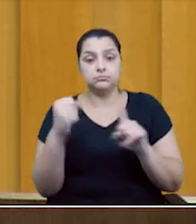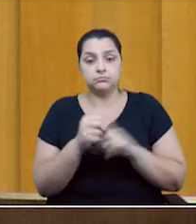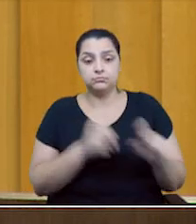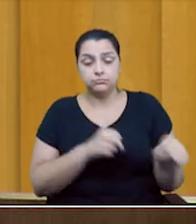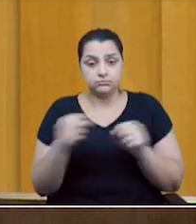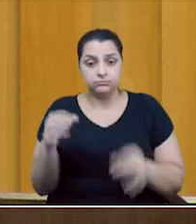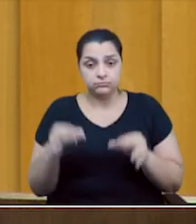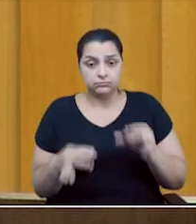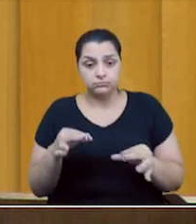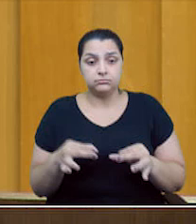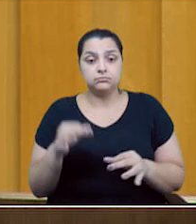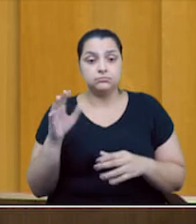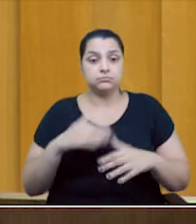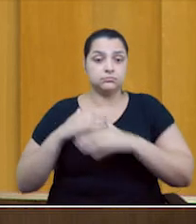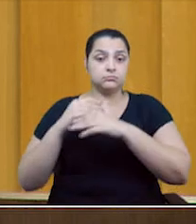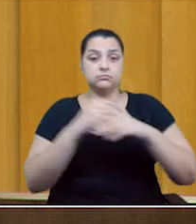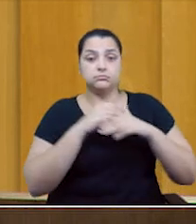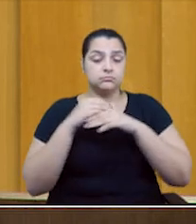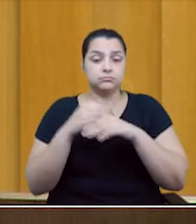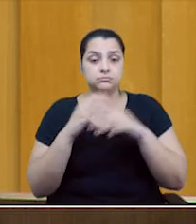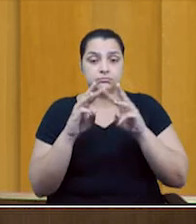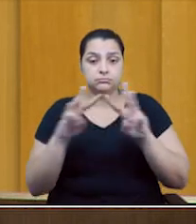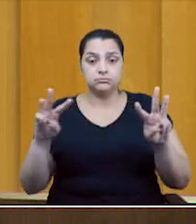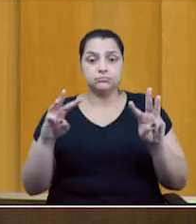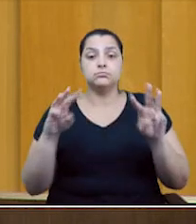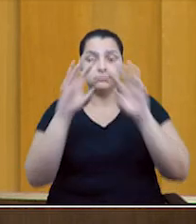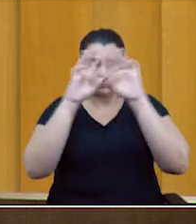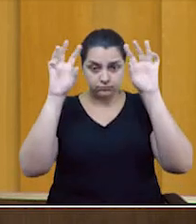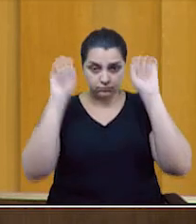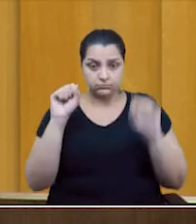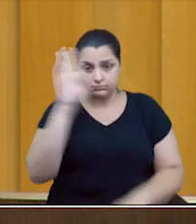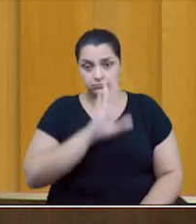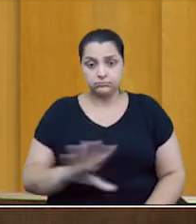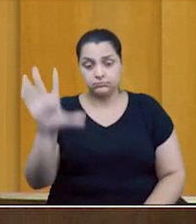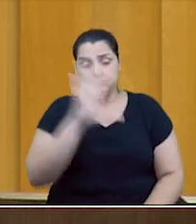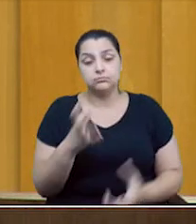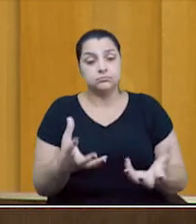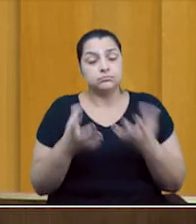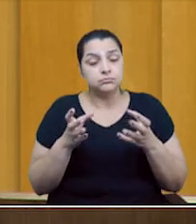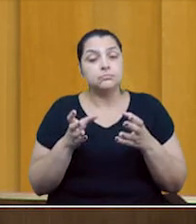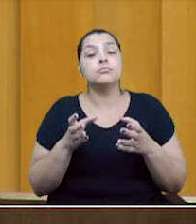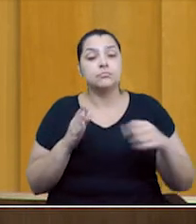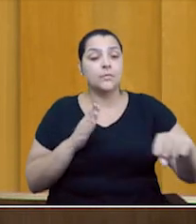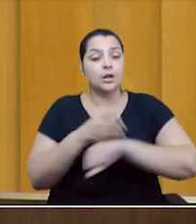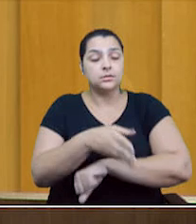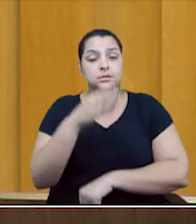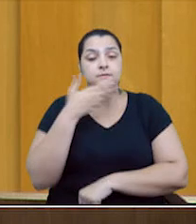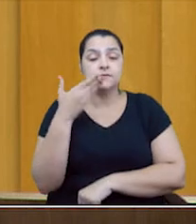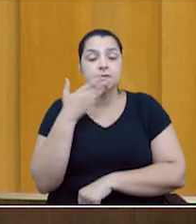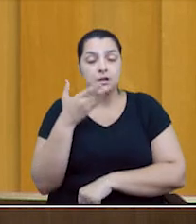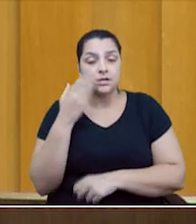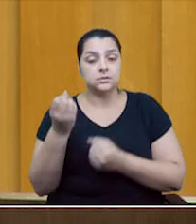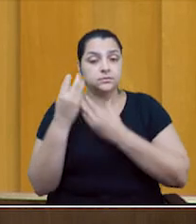a padronização dos sítios eletrônicos dos tribunais brasileiros, que busca garantir o acesso facilitado às informações e aos